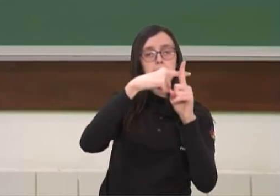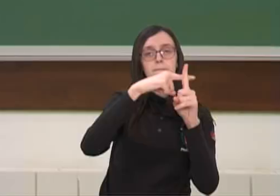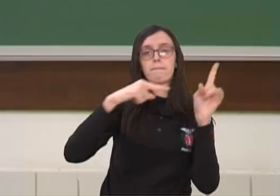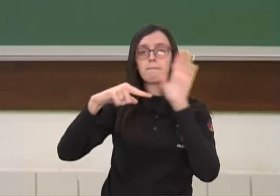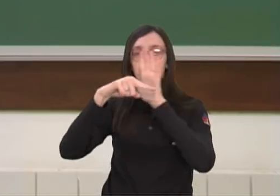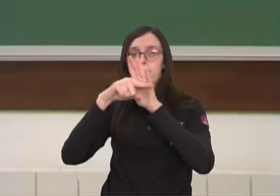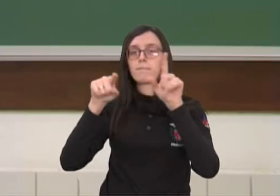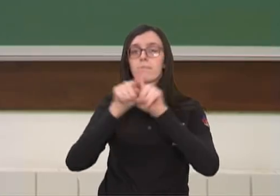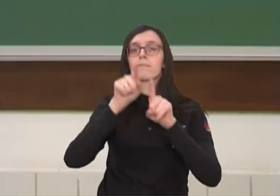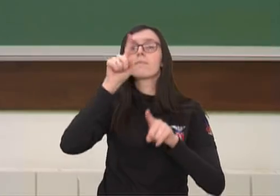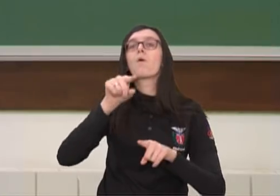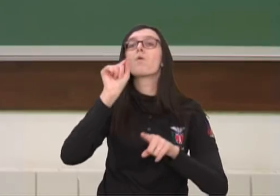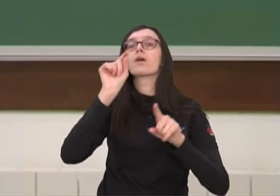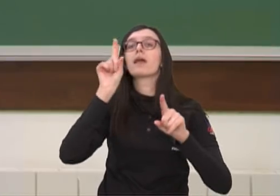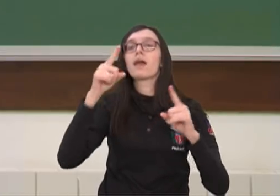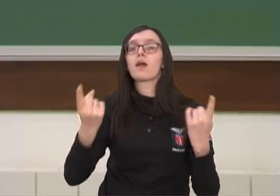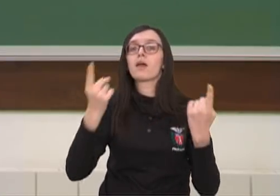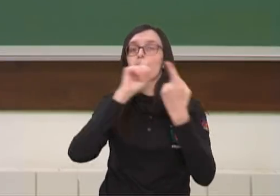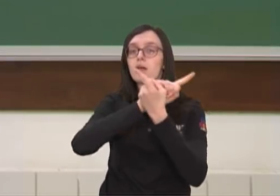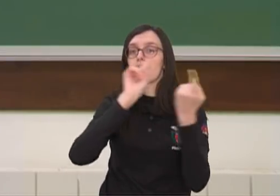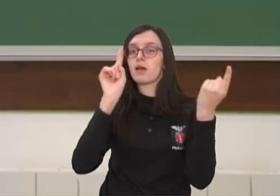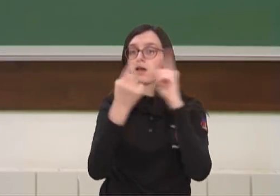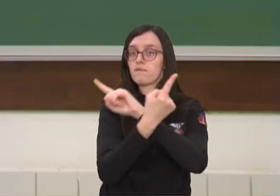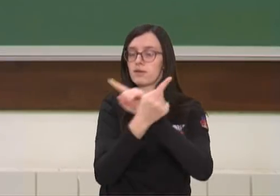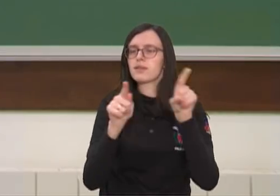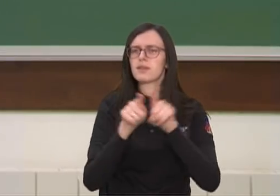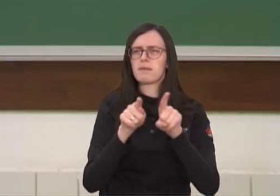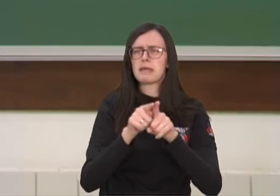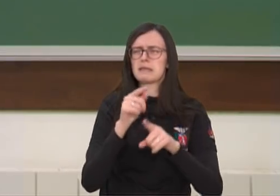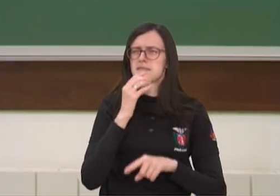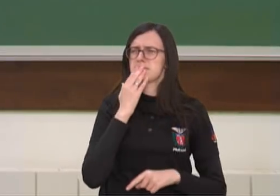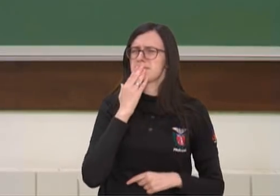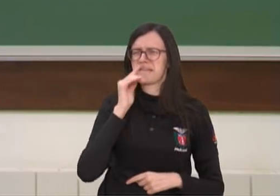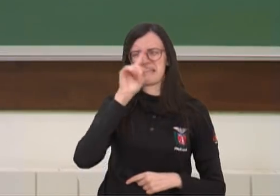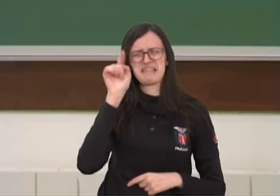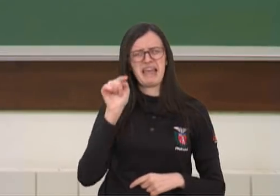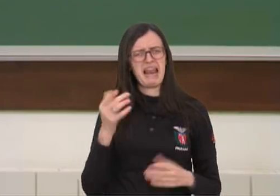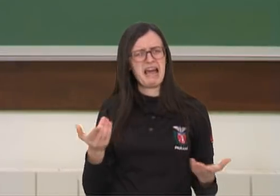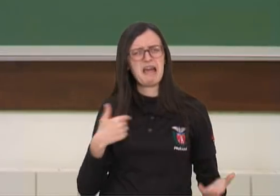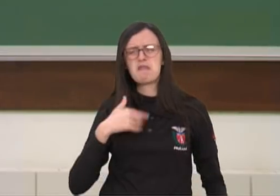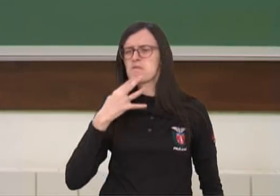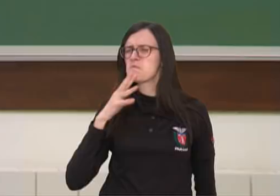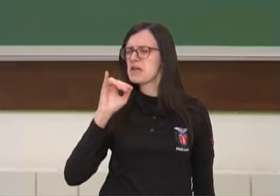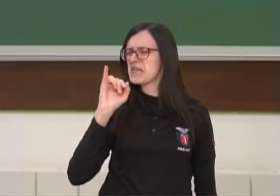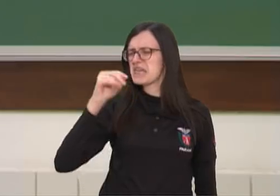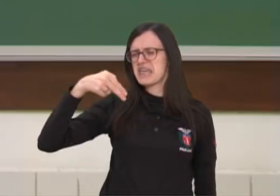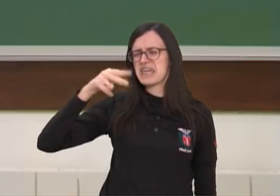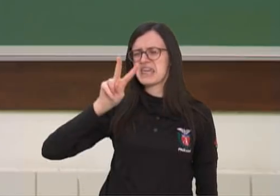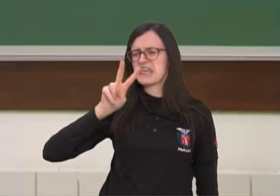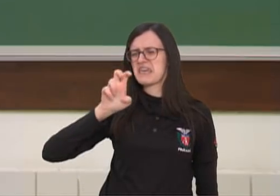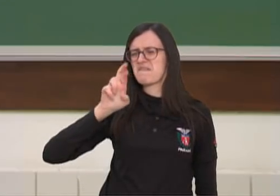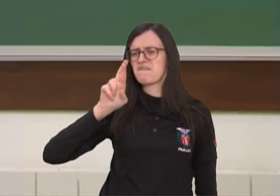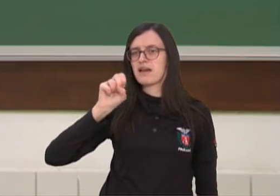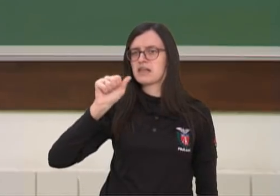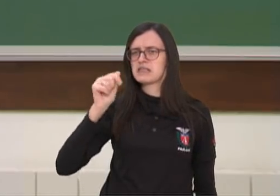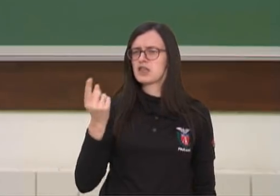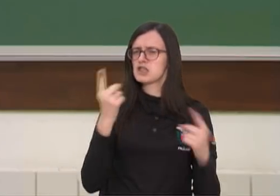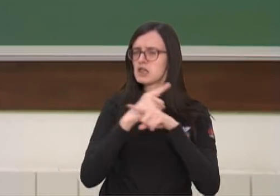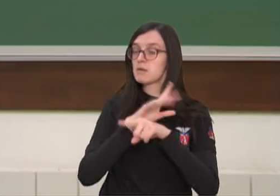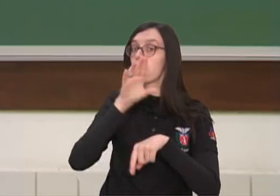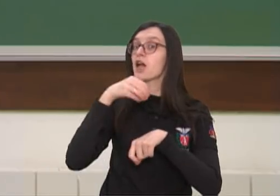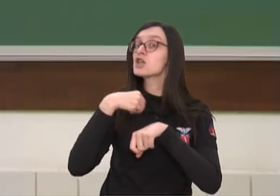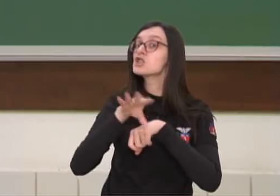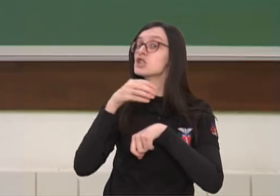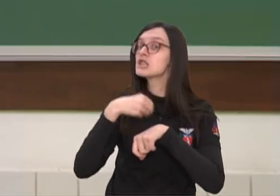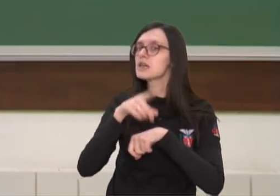subtração também, mas como operações inversas. Que será que essa palavra inversa significa? Fica aí uma dica